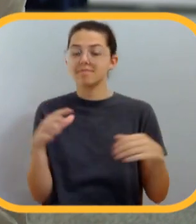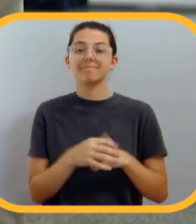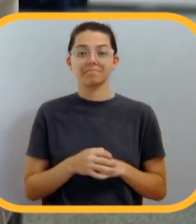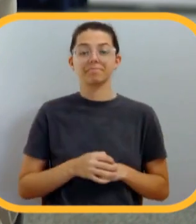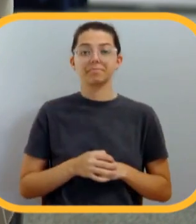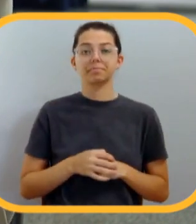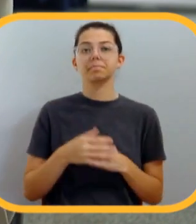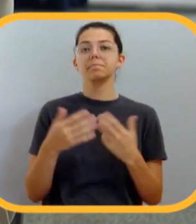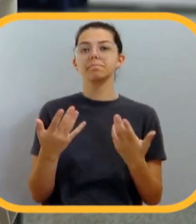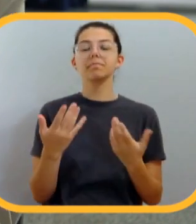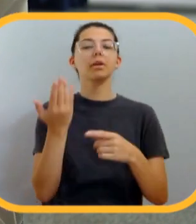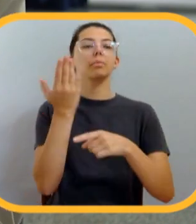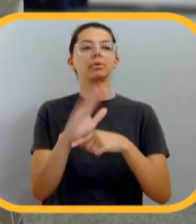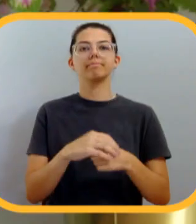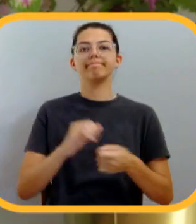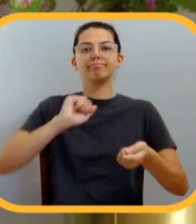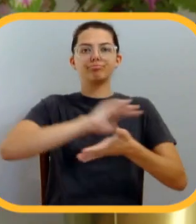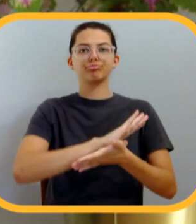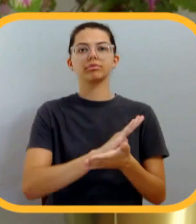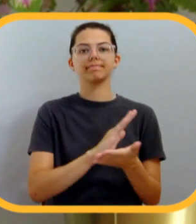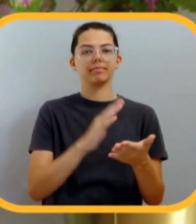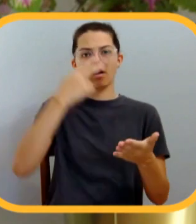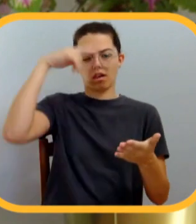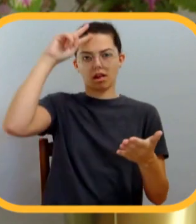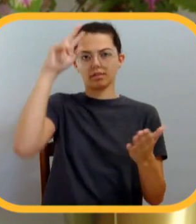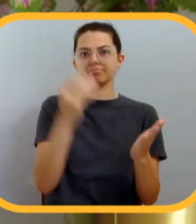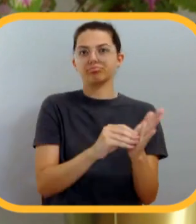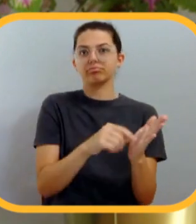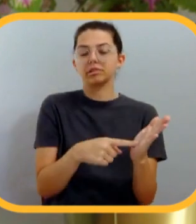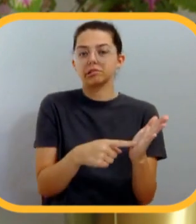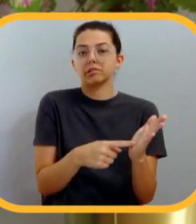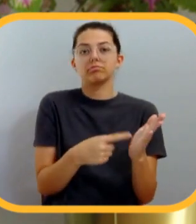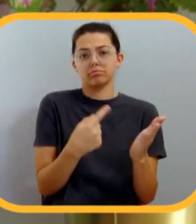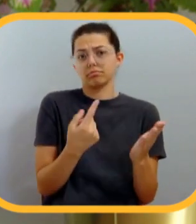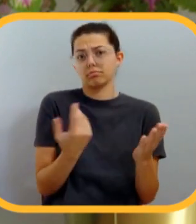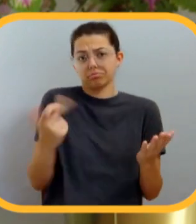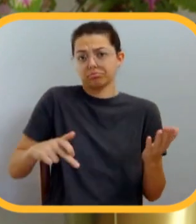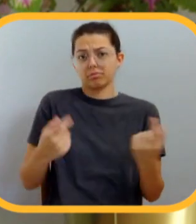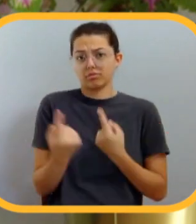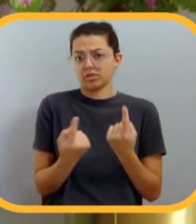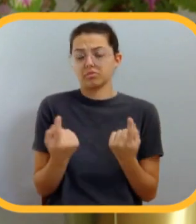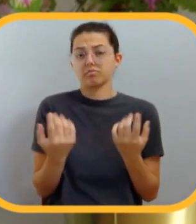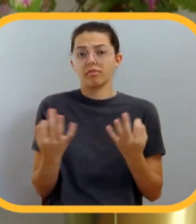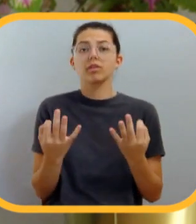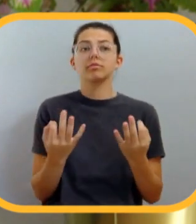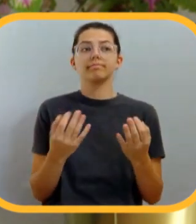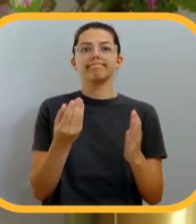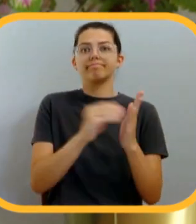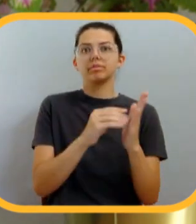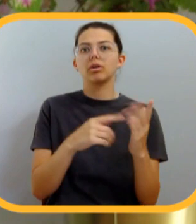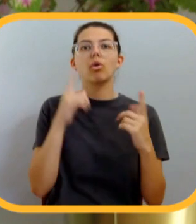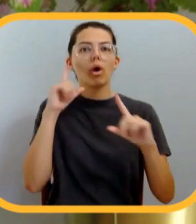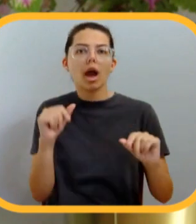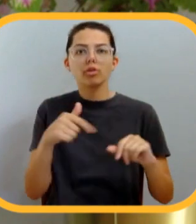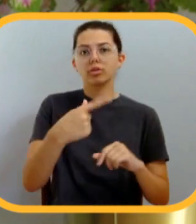e por órgãos de informação profissionais. Imaginemos que um jornal se enganava, como se engana,